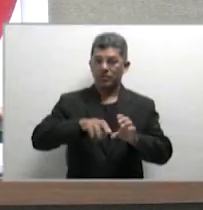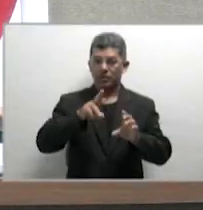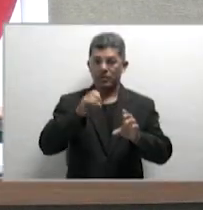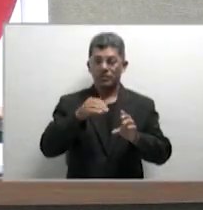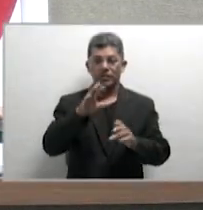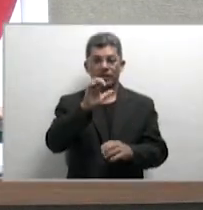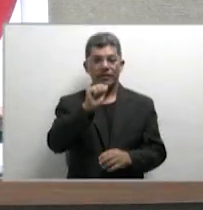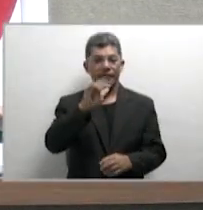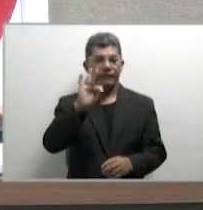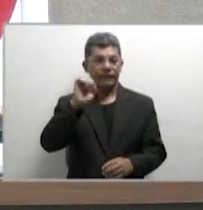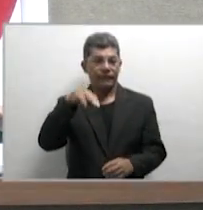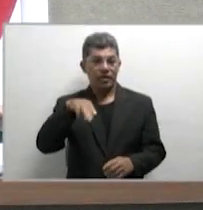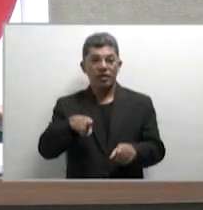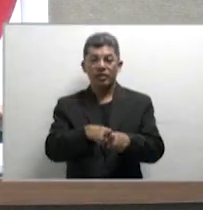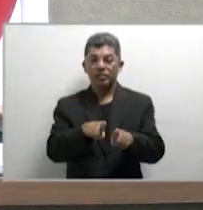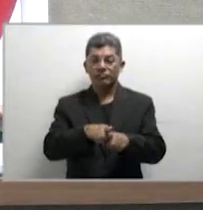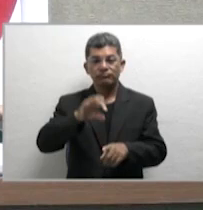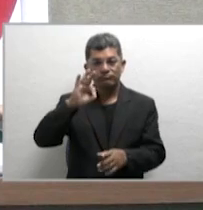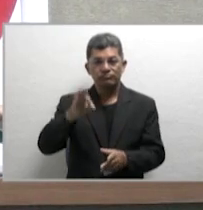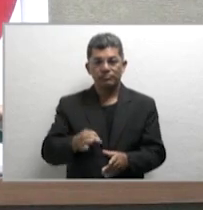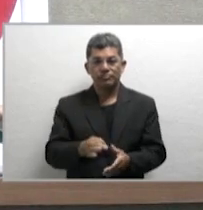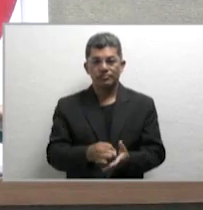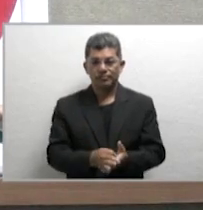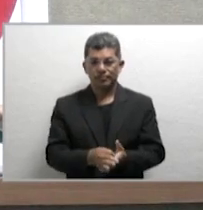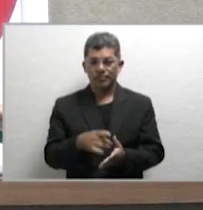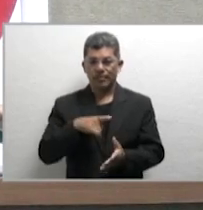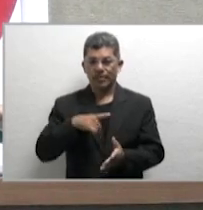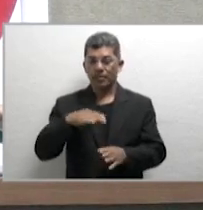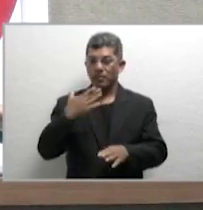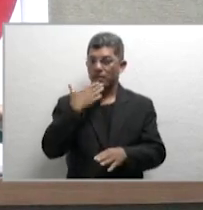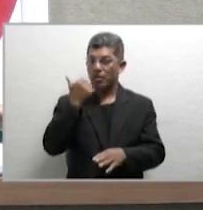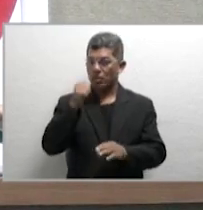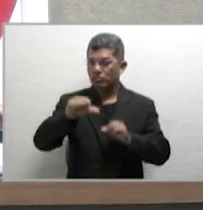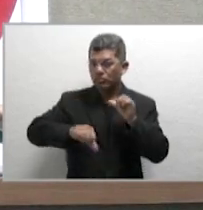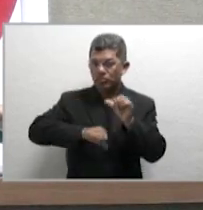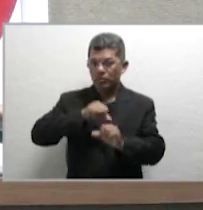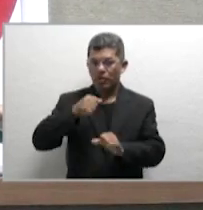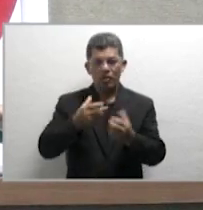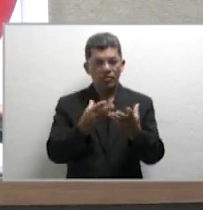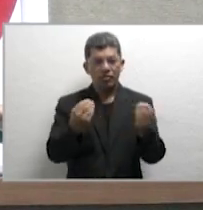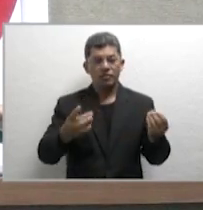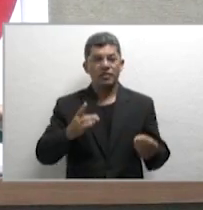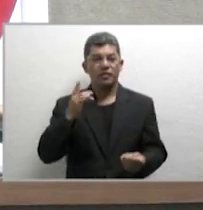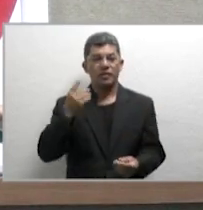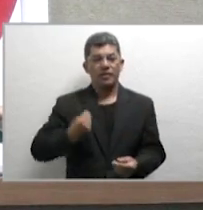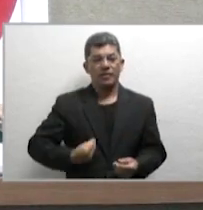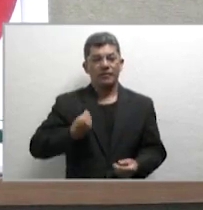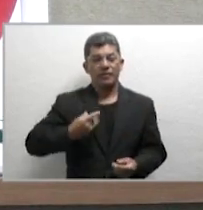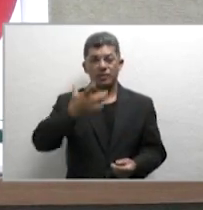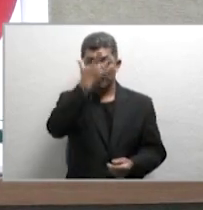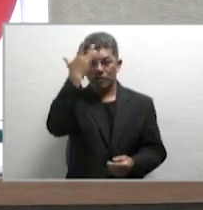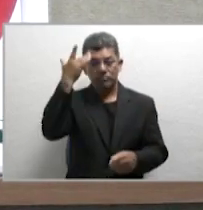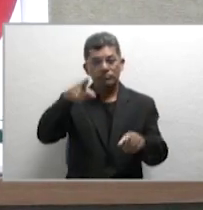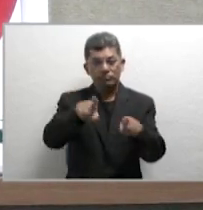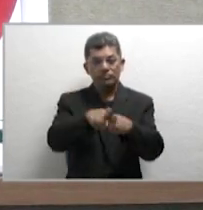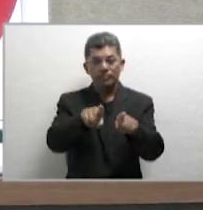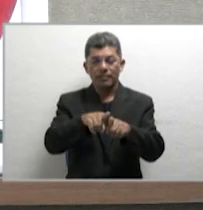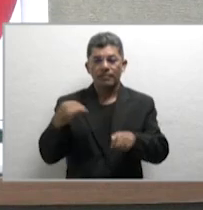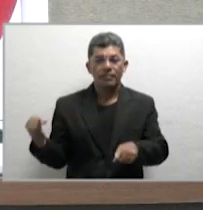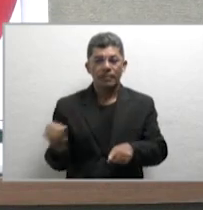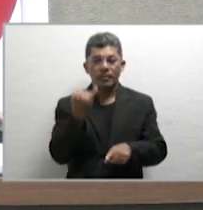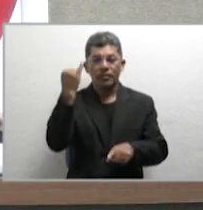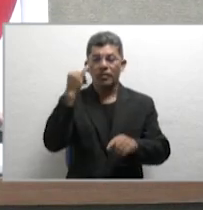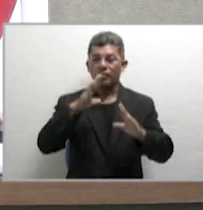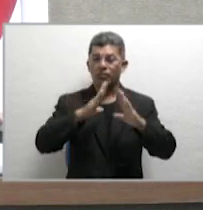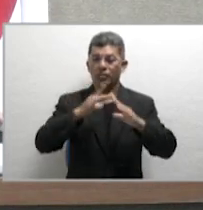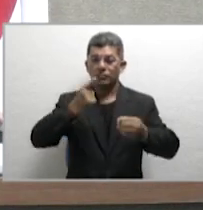FEAM, que certamente vai melhorar muito a vida das pessoas, principalmente quem mora no